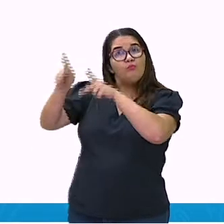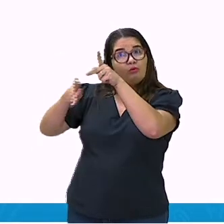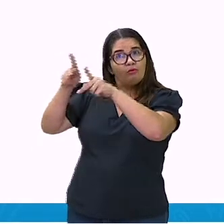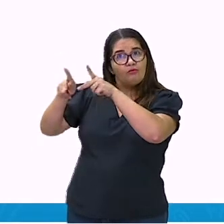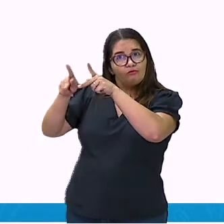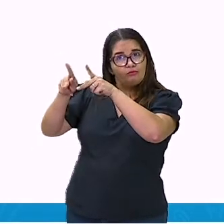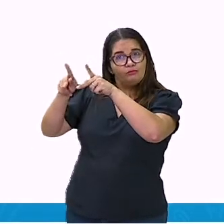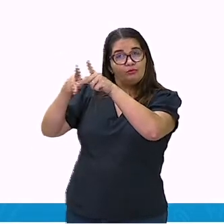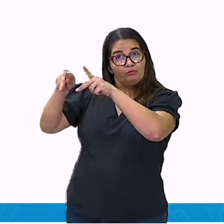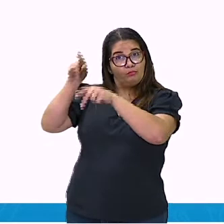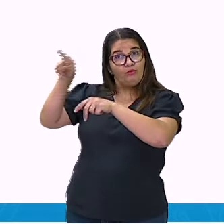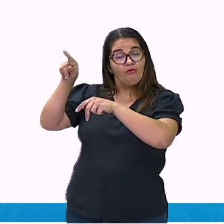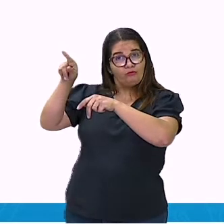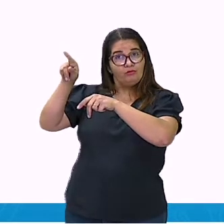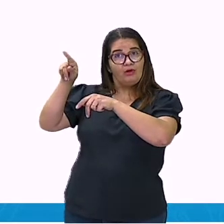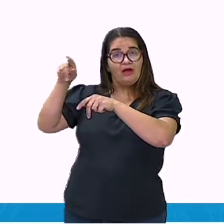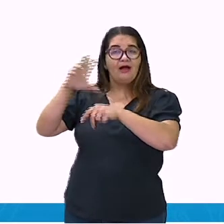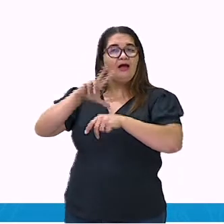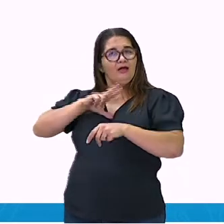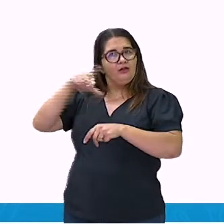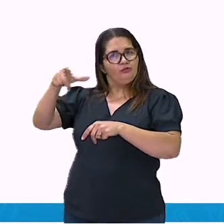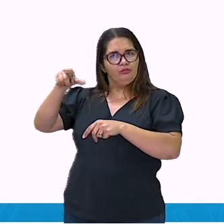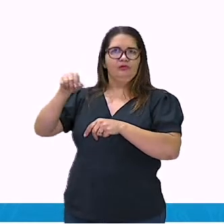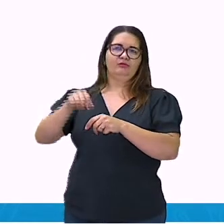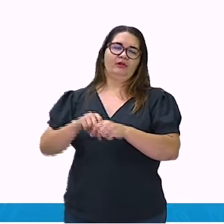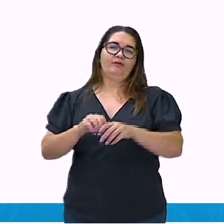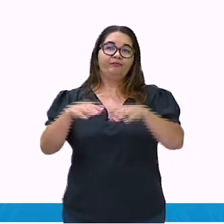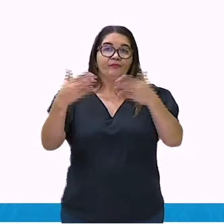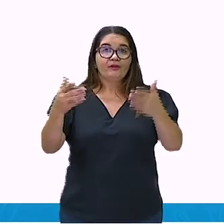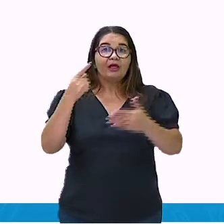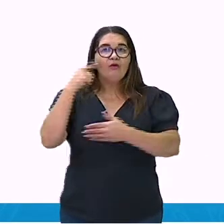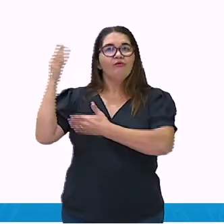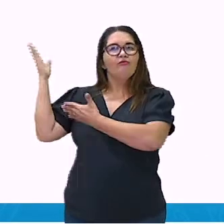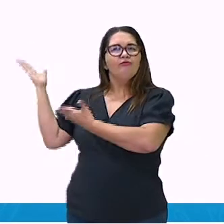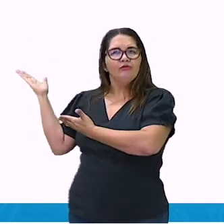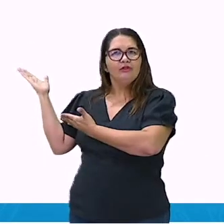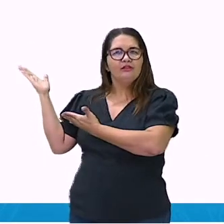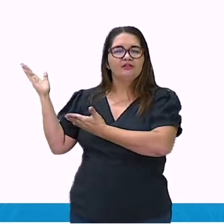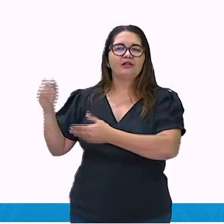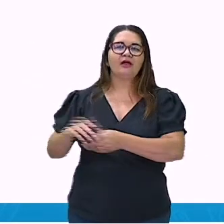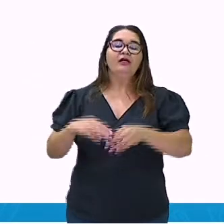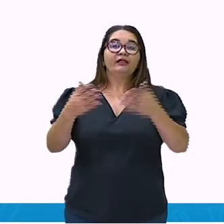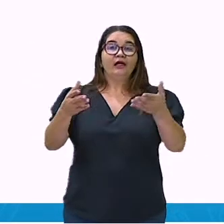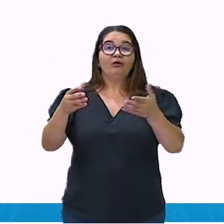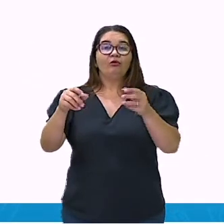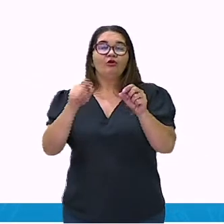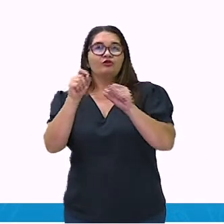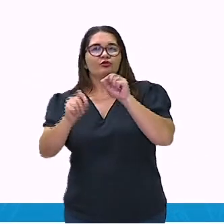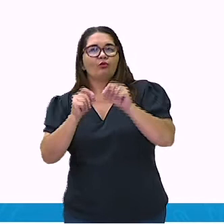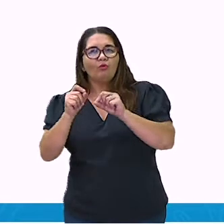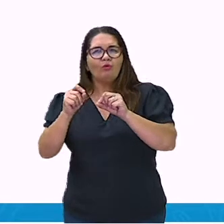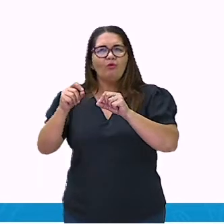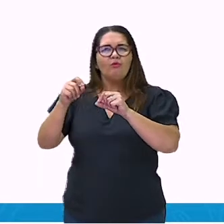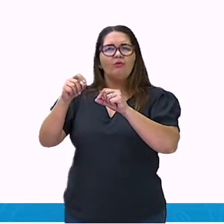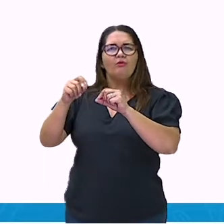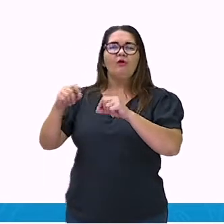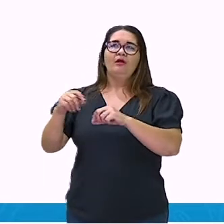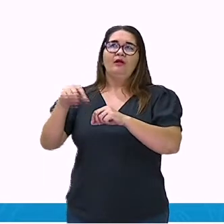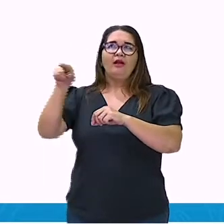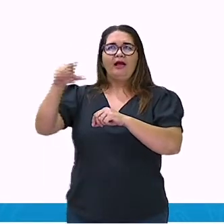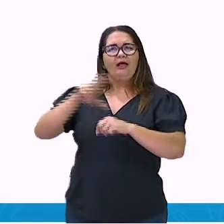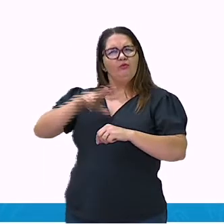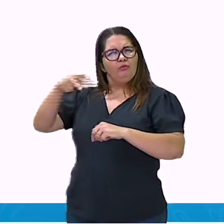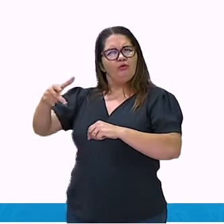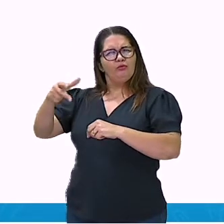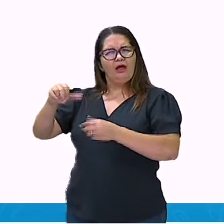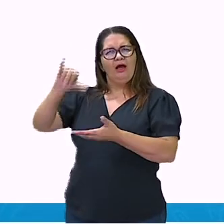tributos, porque a metrópole, tanto Madrid, Espanha, quanto Lisboa, Portugal, ela